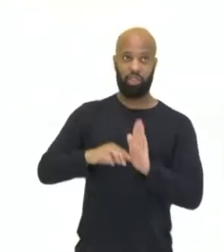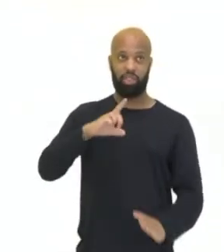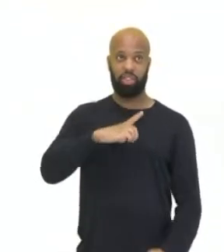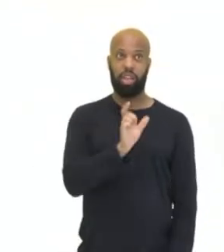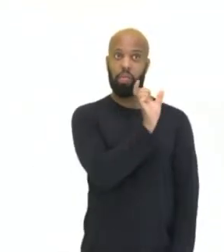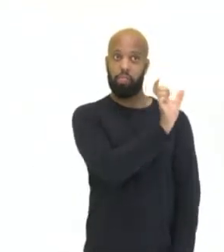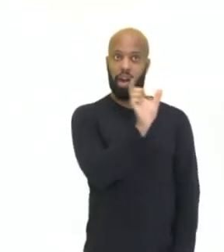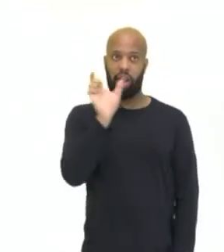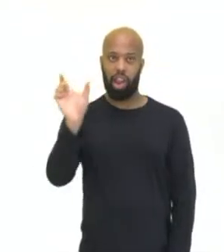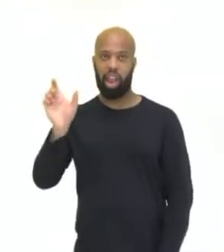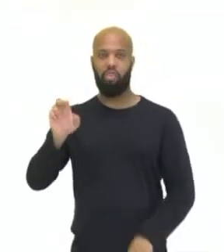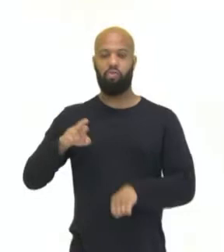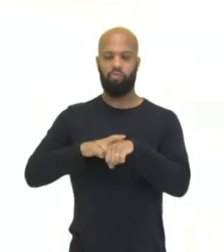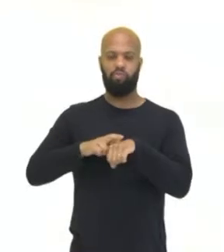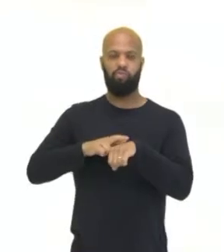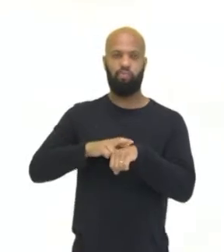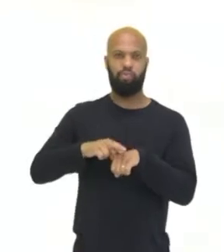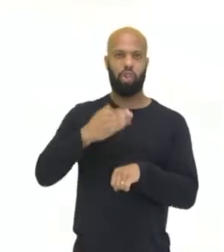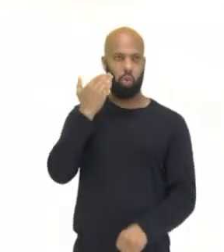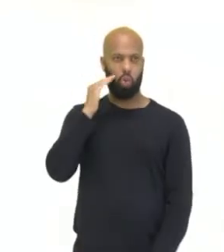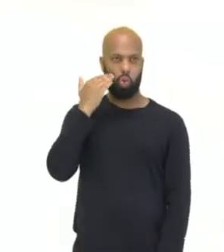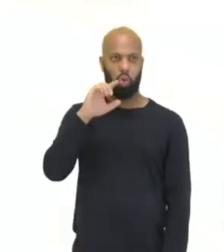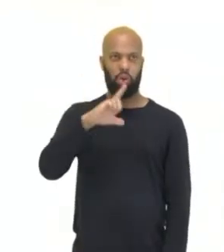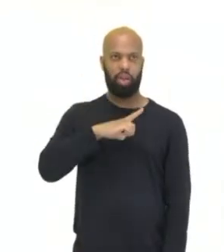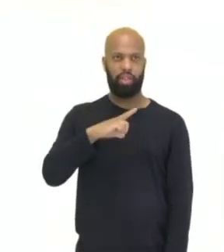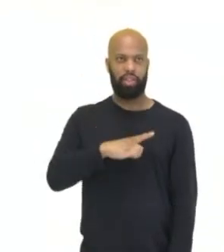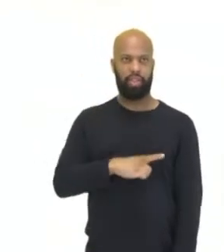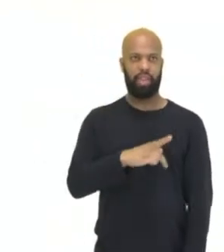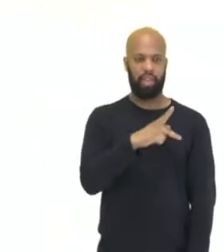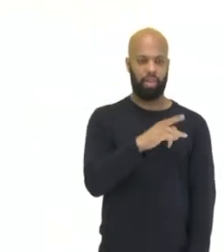palavras destacadas, piazinho e petiço.